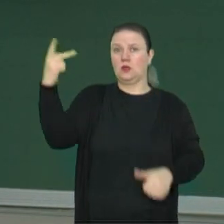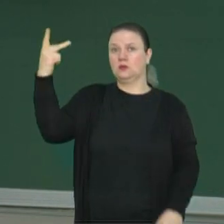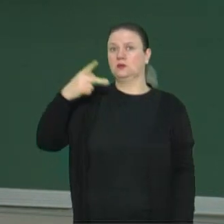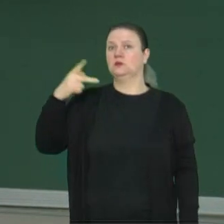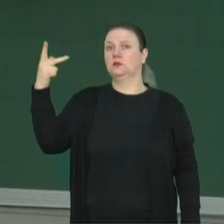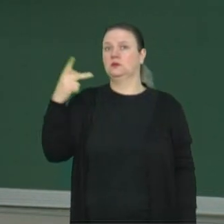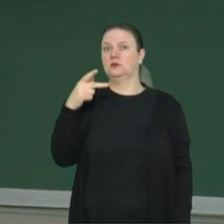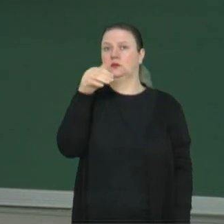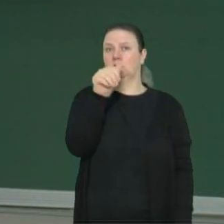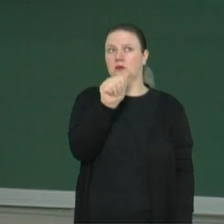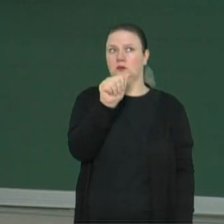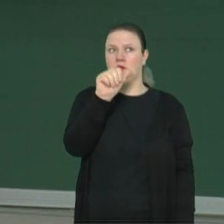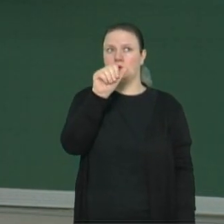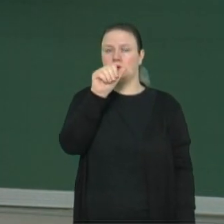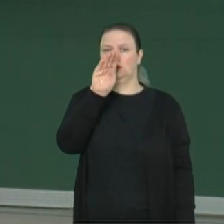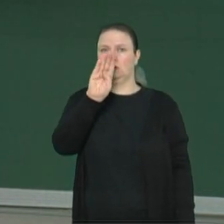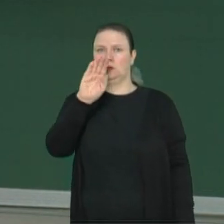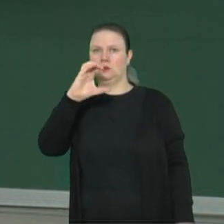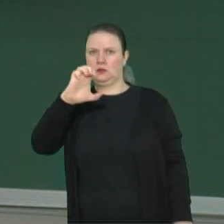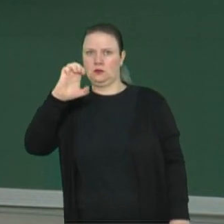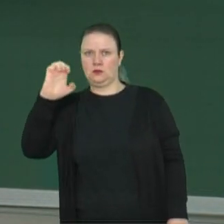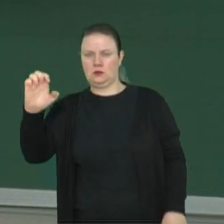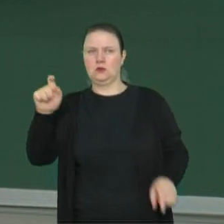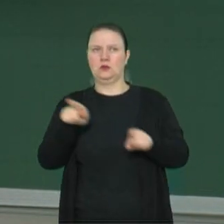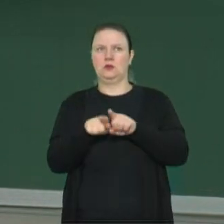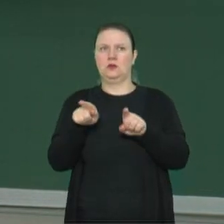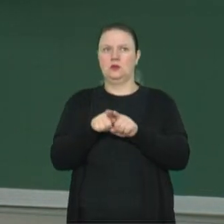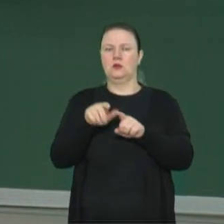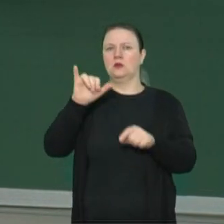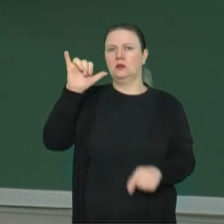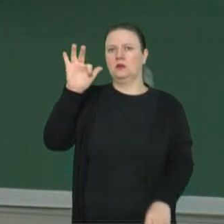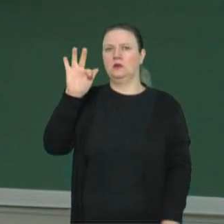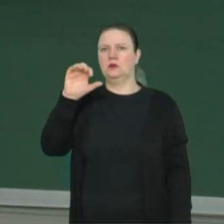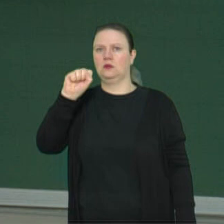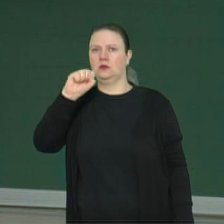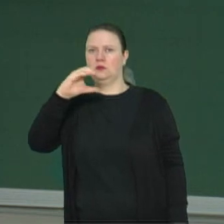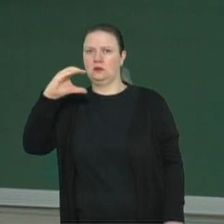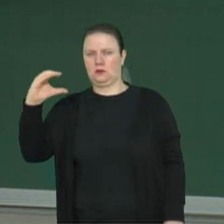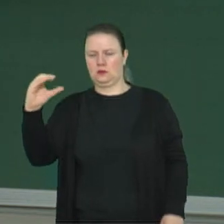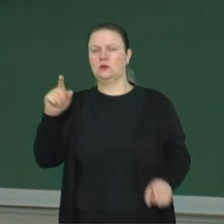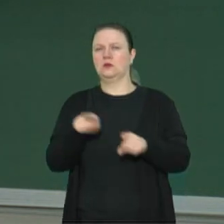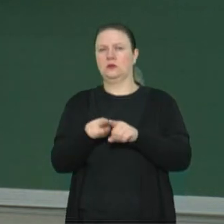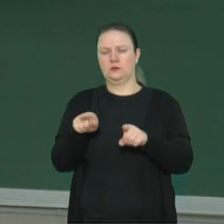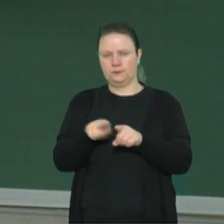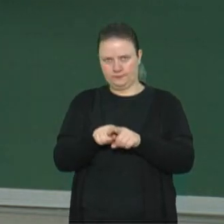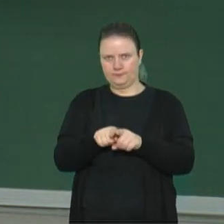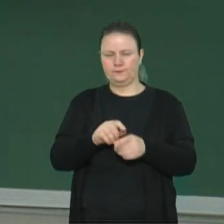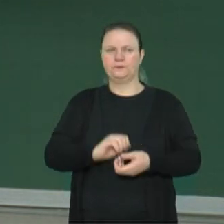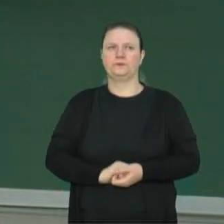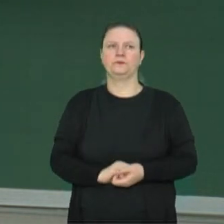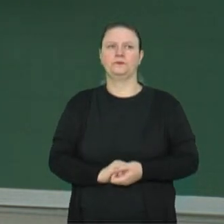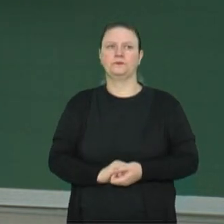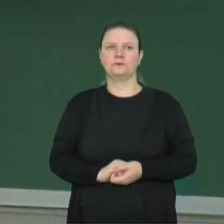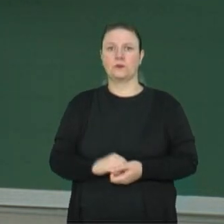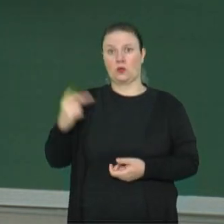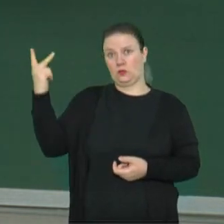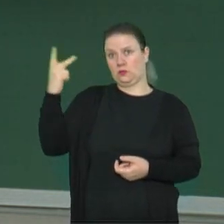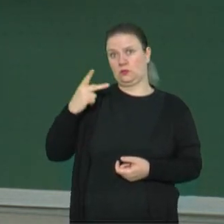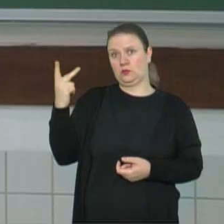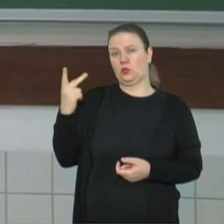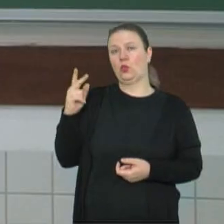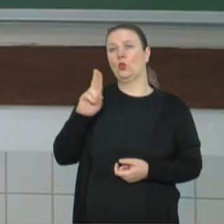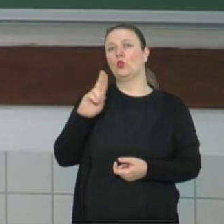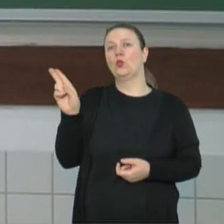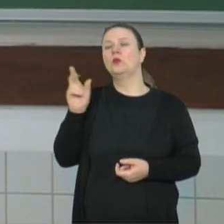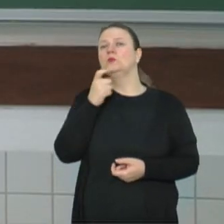aqui, né? A Associação Brasileira de Escalada Esportiva e a Federação Internacional de Escalada Esportiva. Ali o nome é em inglês também,